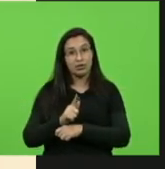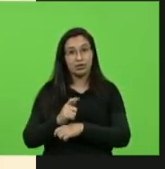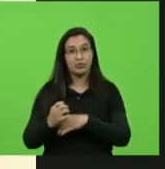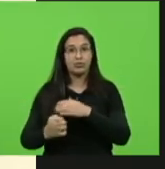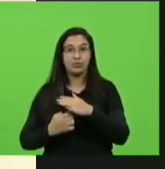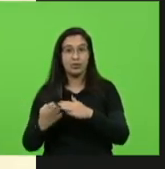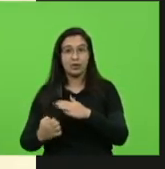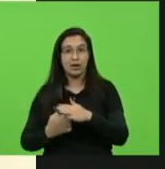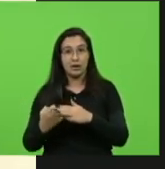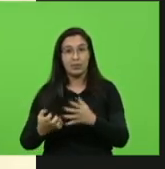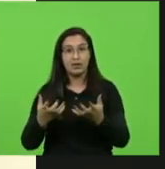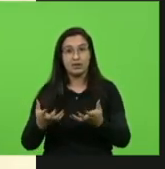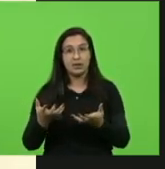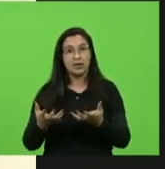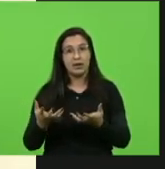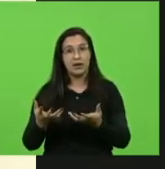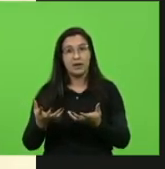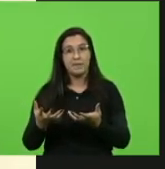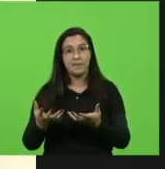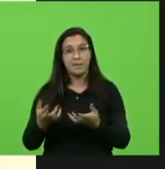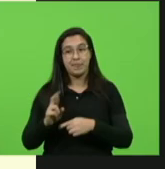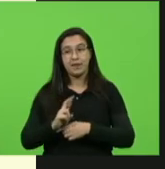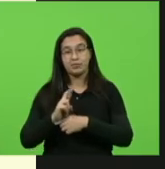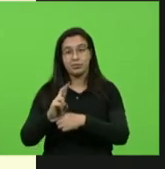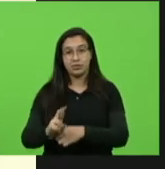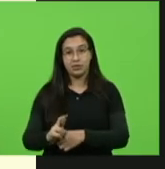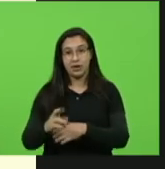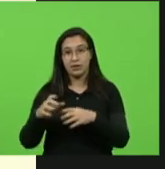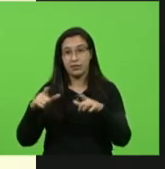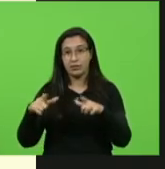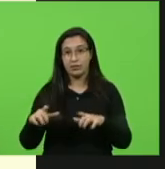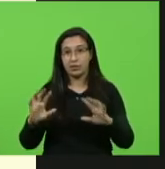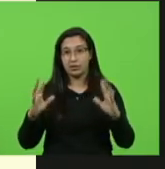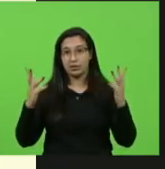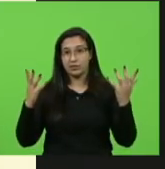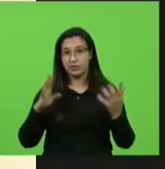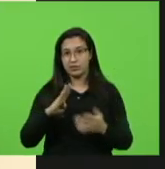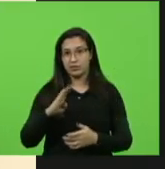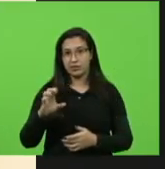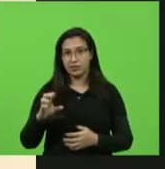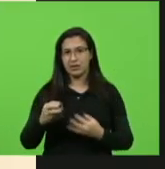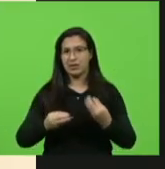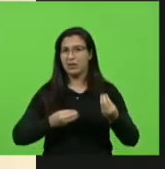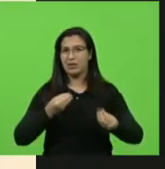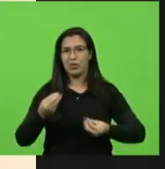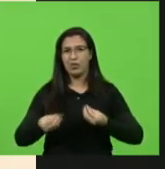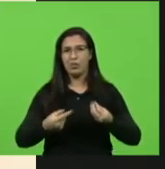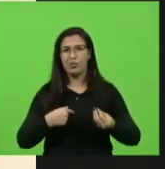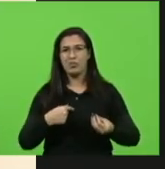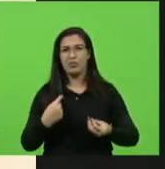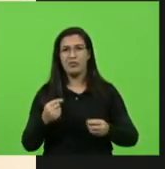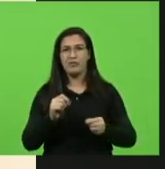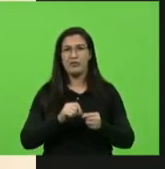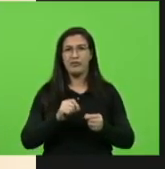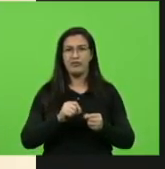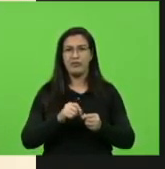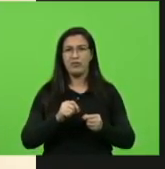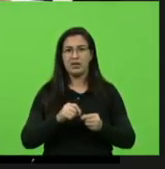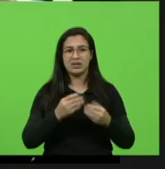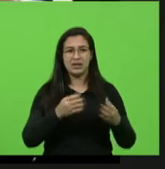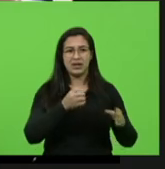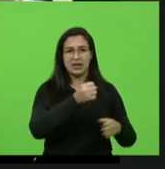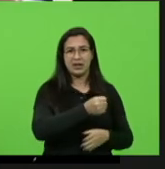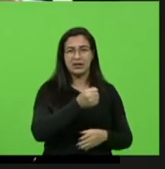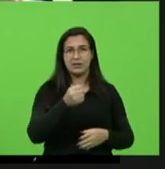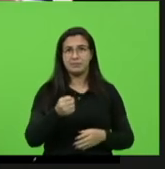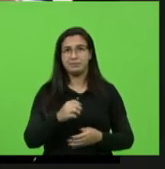quer assumir o Centro de Eventos Balneário Camboriú. Bom, como nós vamos fazer para botar um... Mais